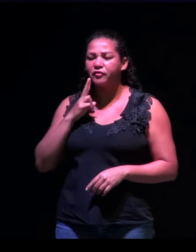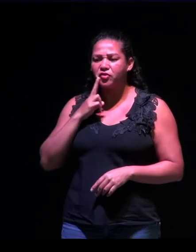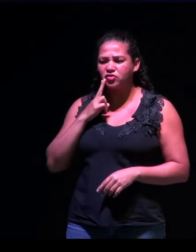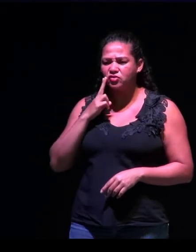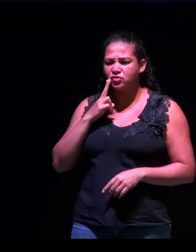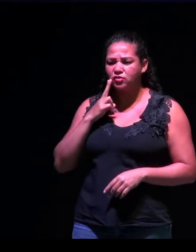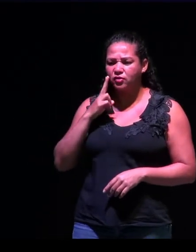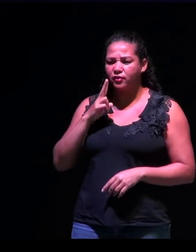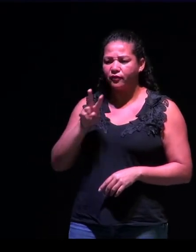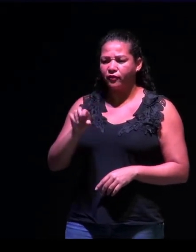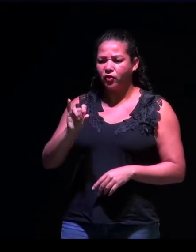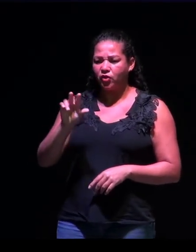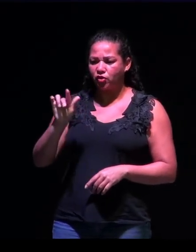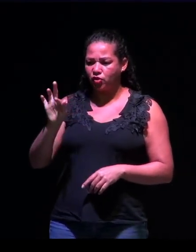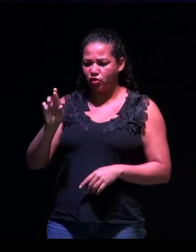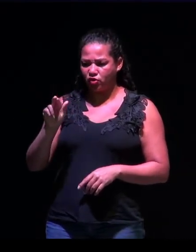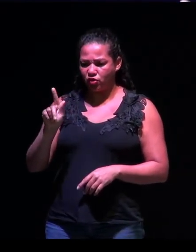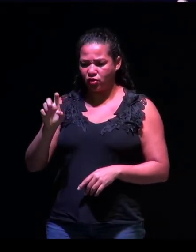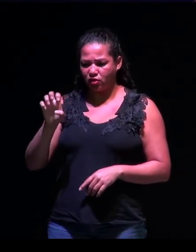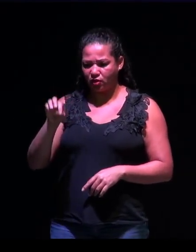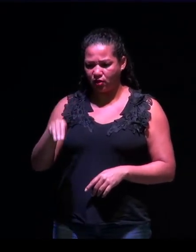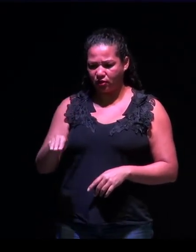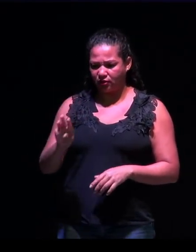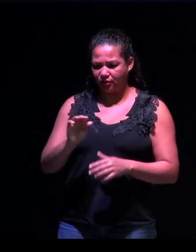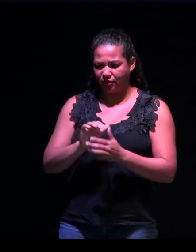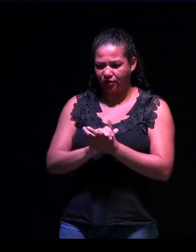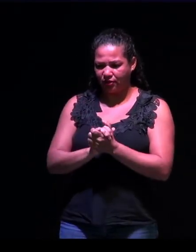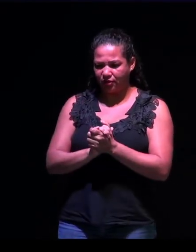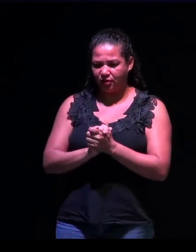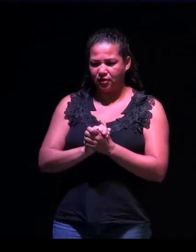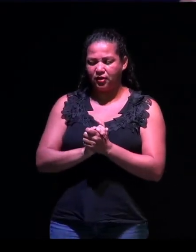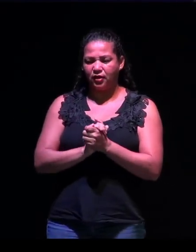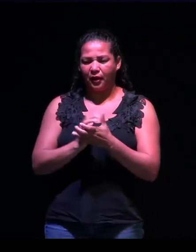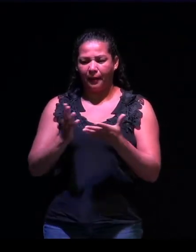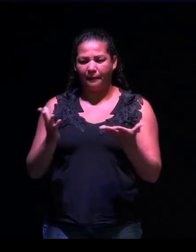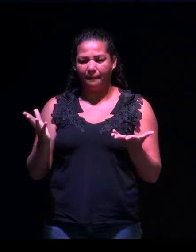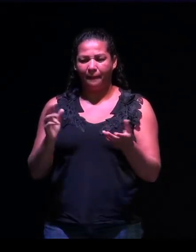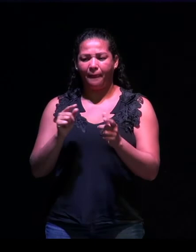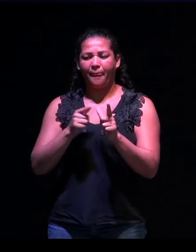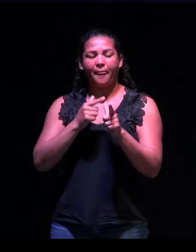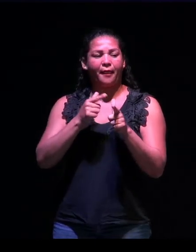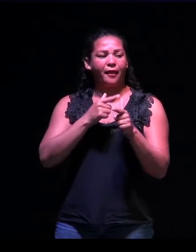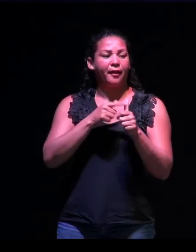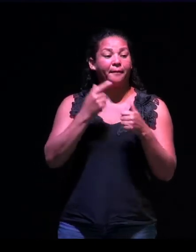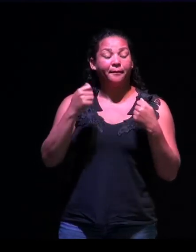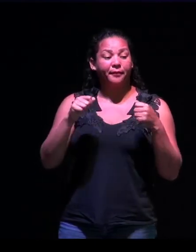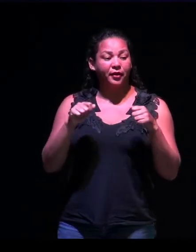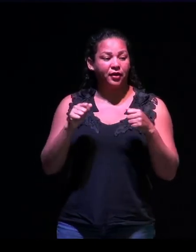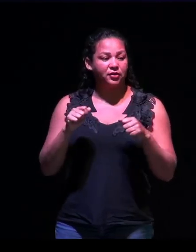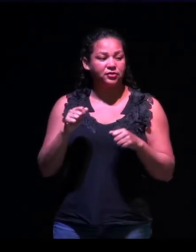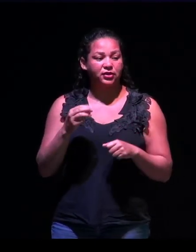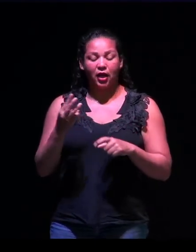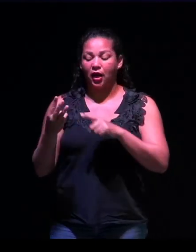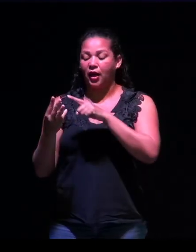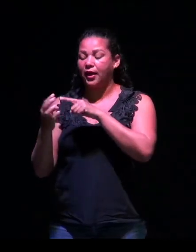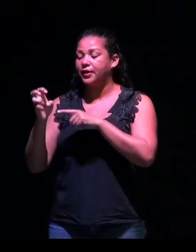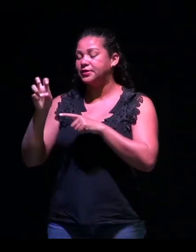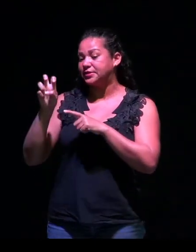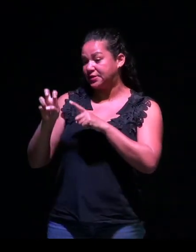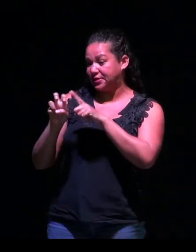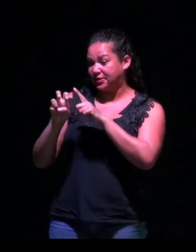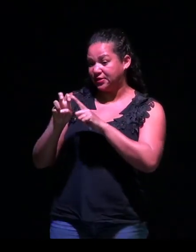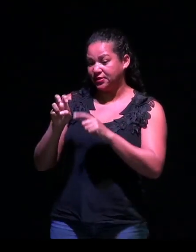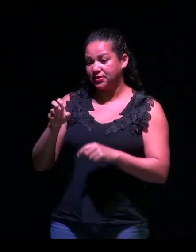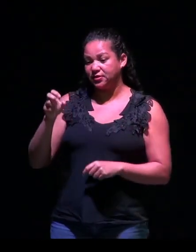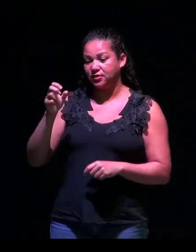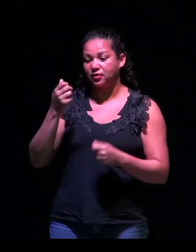vocês. Então, em primeiro lugar, você tem que ser alguma coisa. Em primeiro lugar, eu e você temos que ser íntimo com Deus, para não